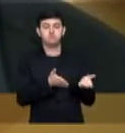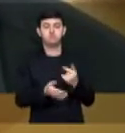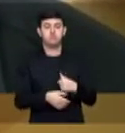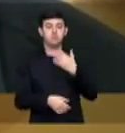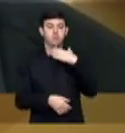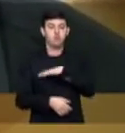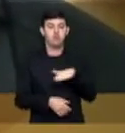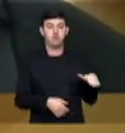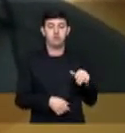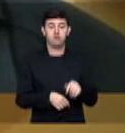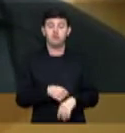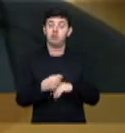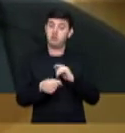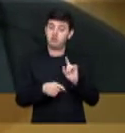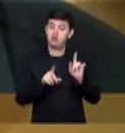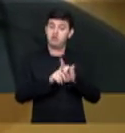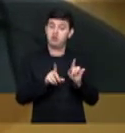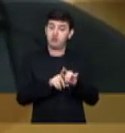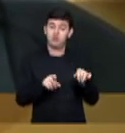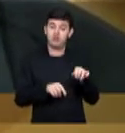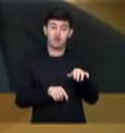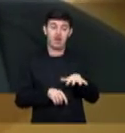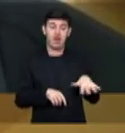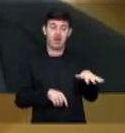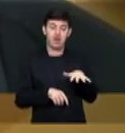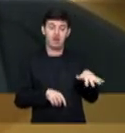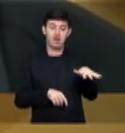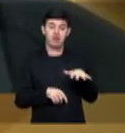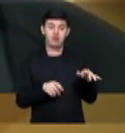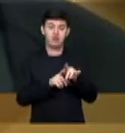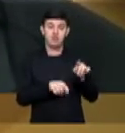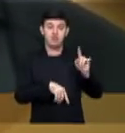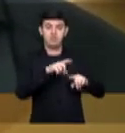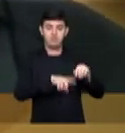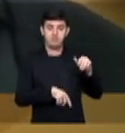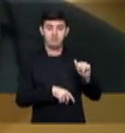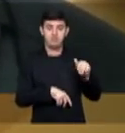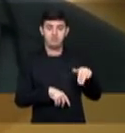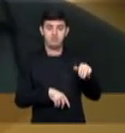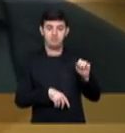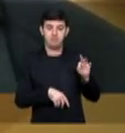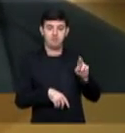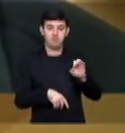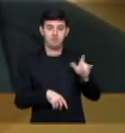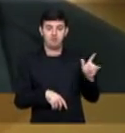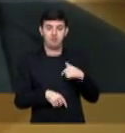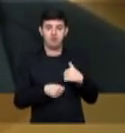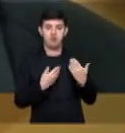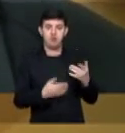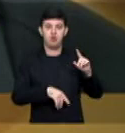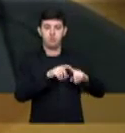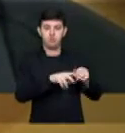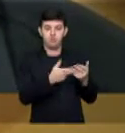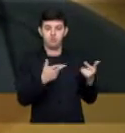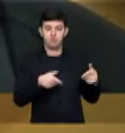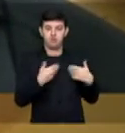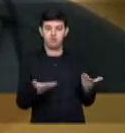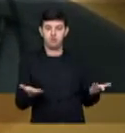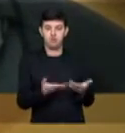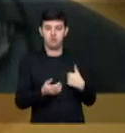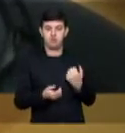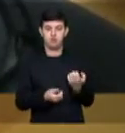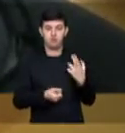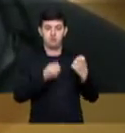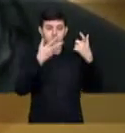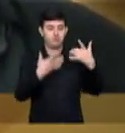lugar, ainda no campo da constitucionalidade material, eu gostaria de repisar o que aqui já foi dito sobre o dever